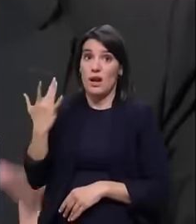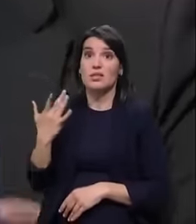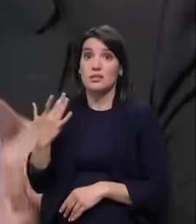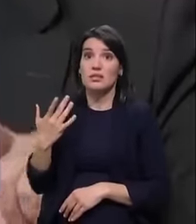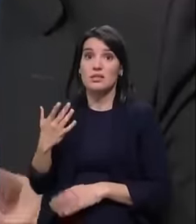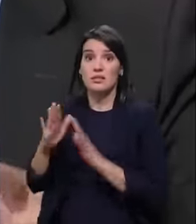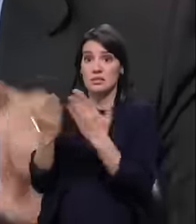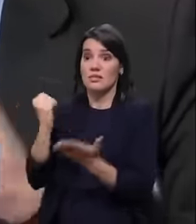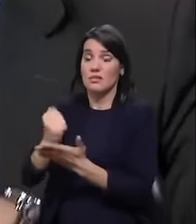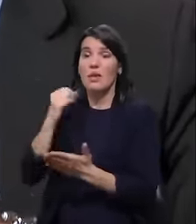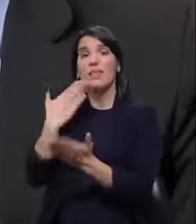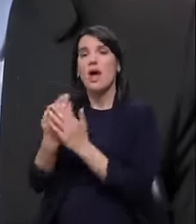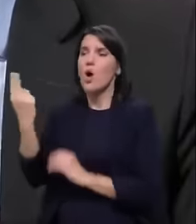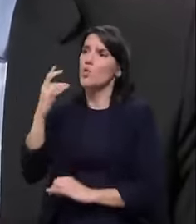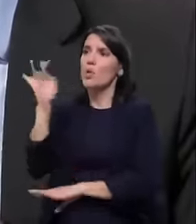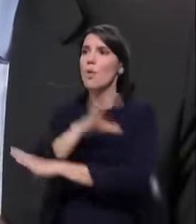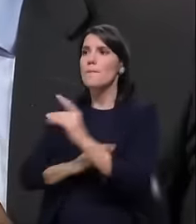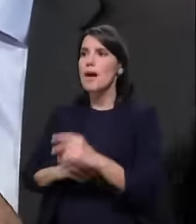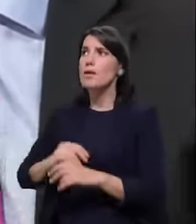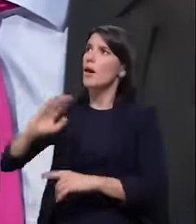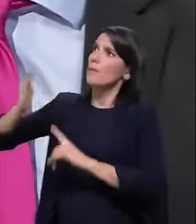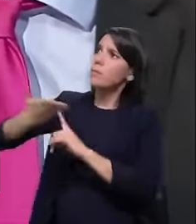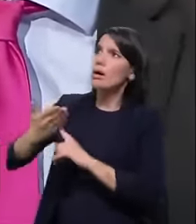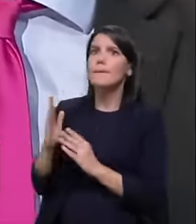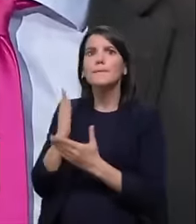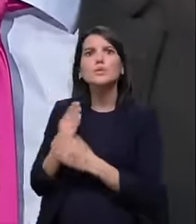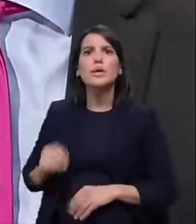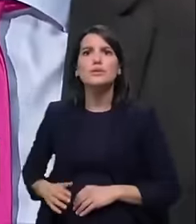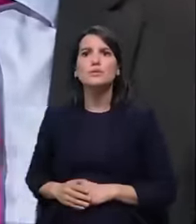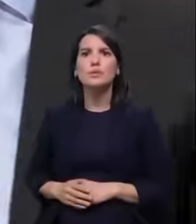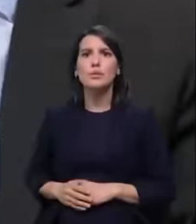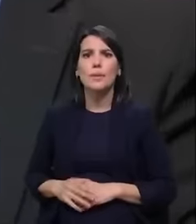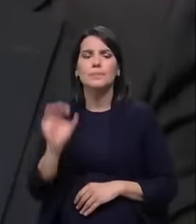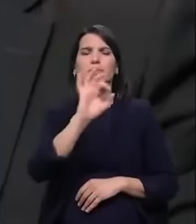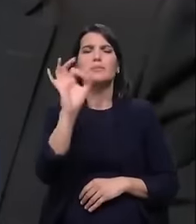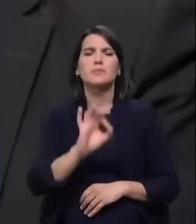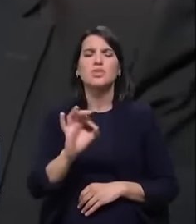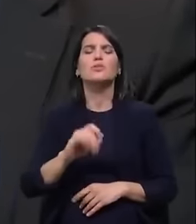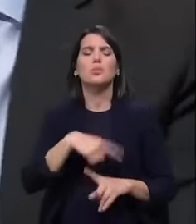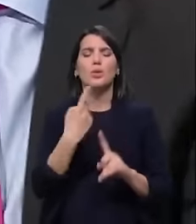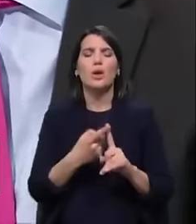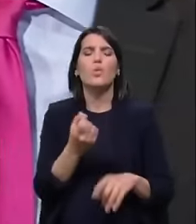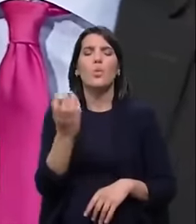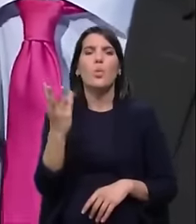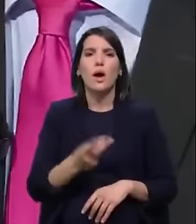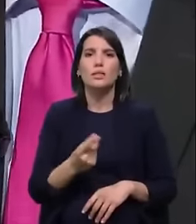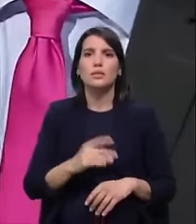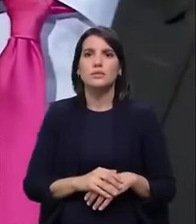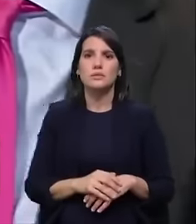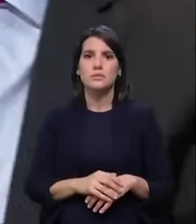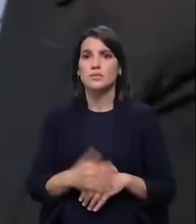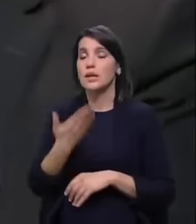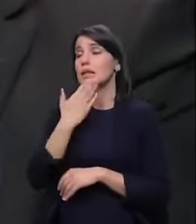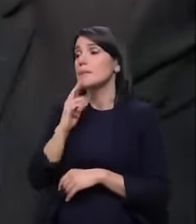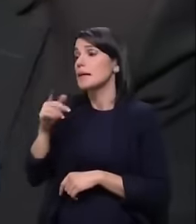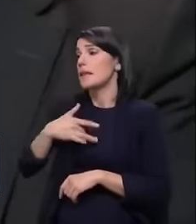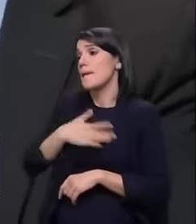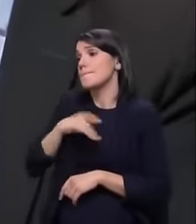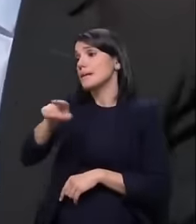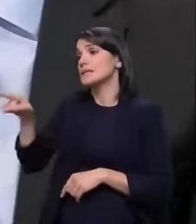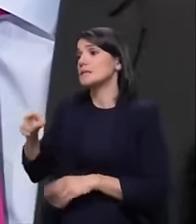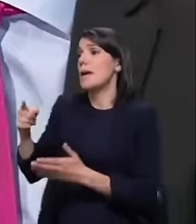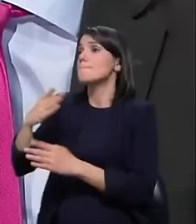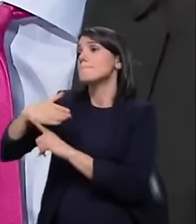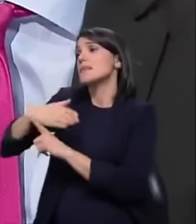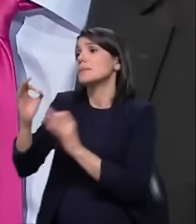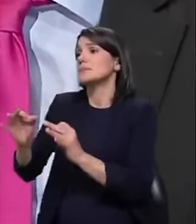que inclusivamente levaram a União Europeia a abrir-nos um processo. Cotas é quanto por ano? Que o Chega defende. Seria feito com uma média do que as empresas precisam para essas